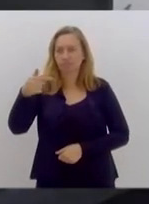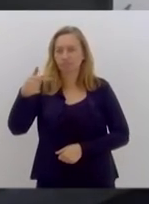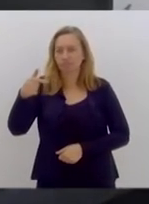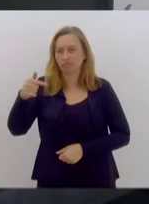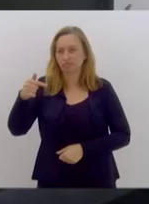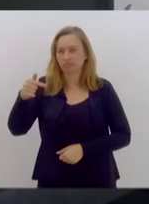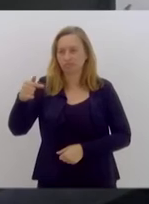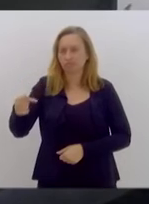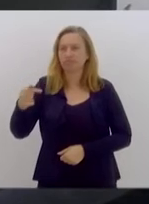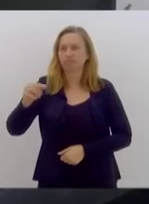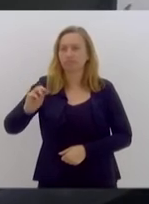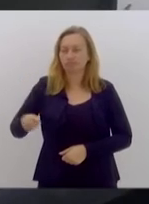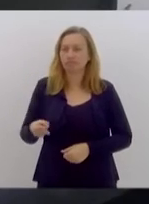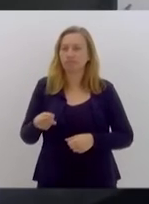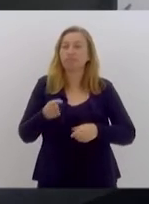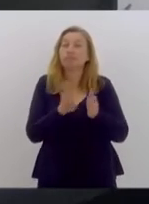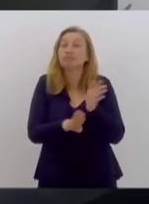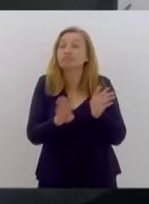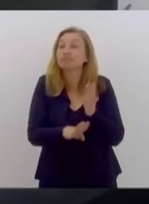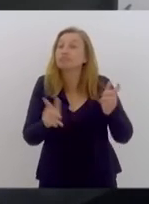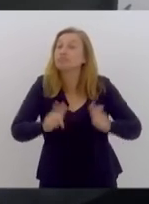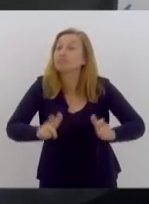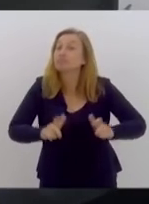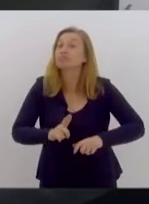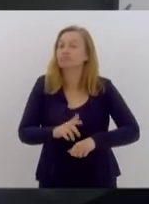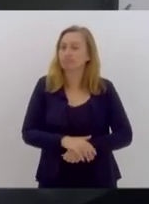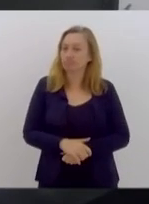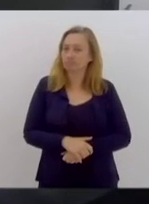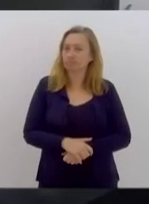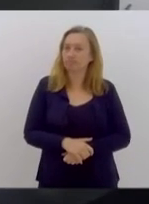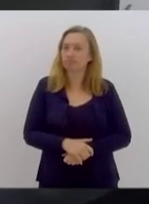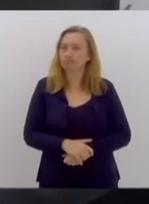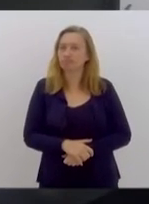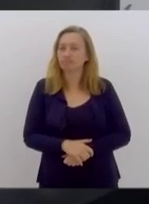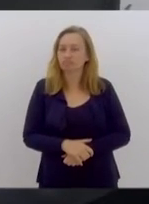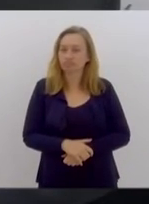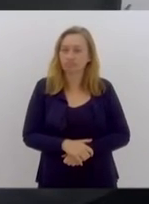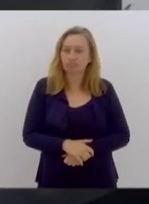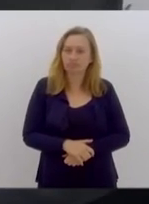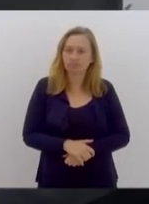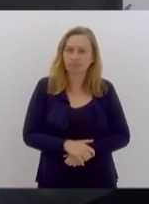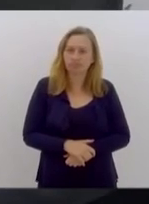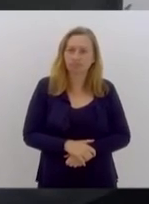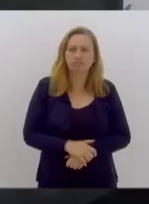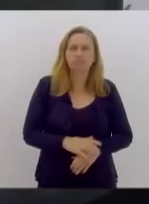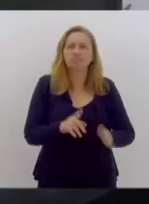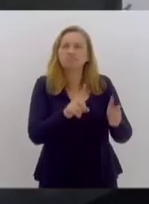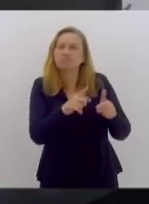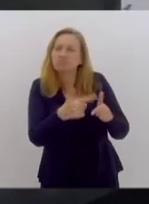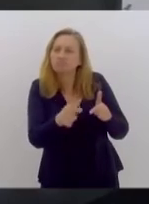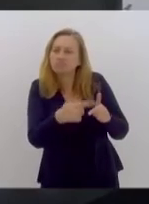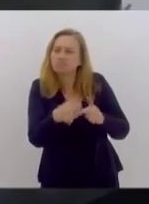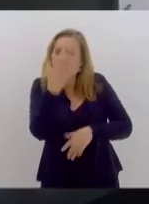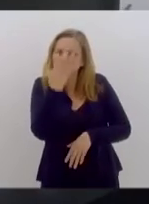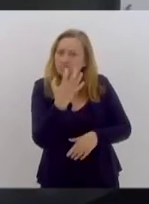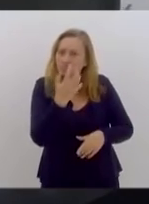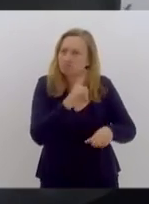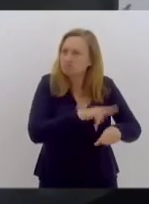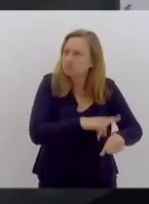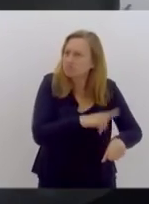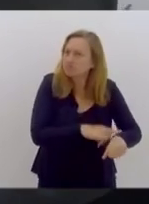onde e assim na questão do sistema de operação nos dormentes na questão do problema sério que nós temos aqui dos banheiros